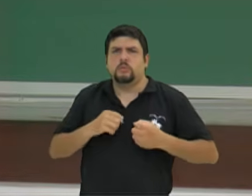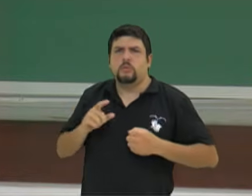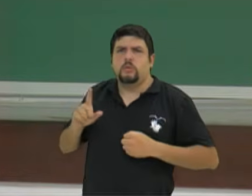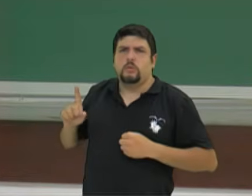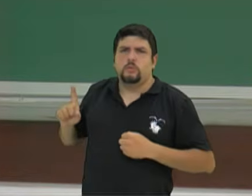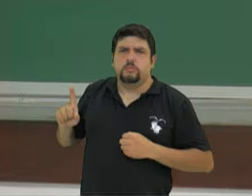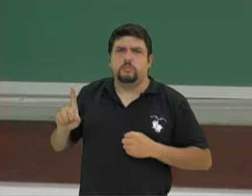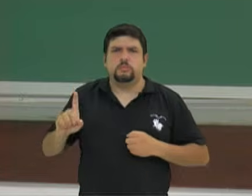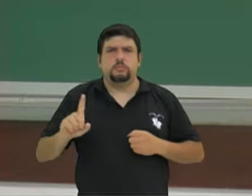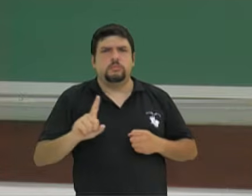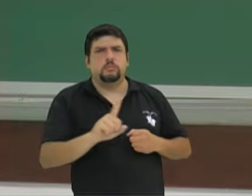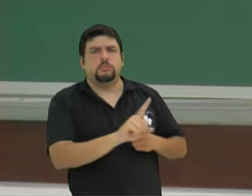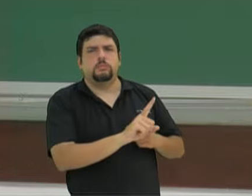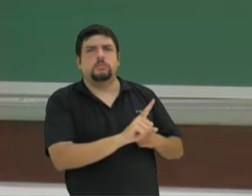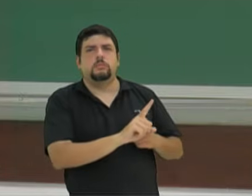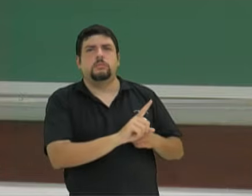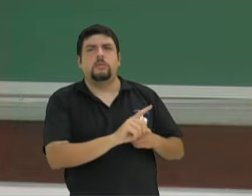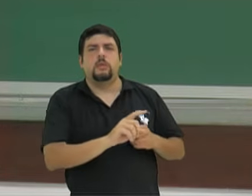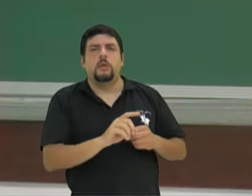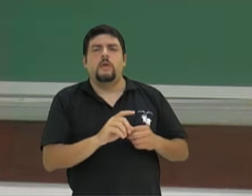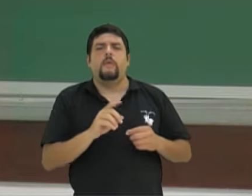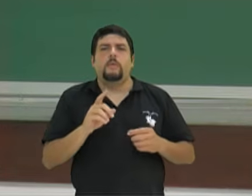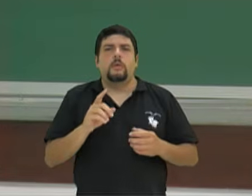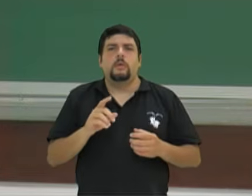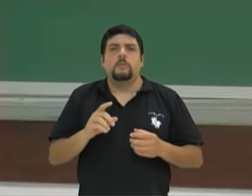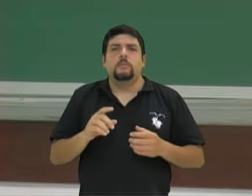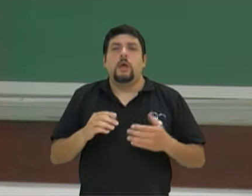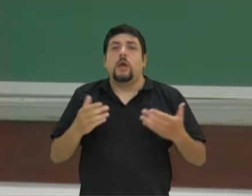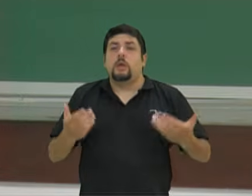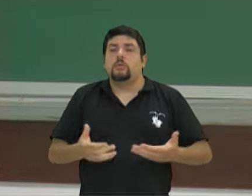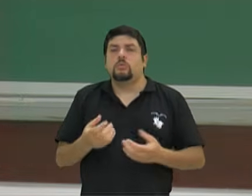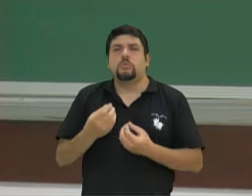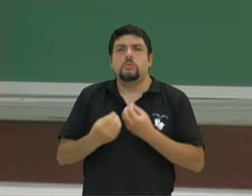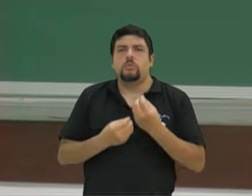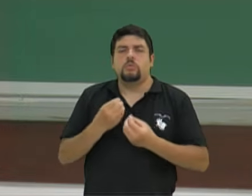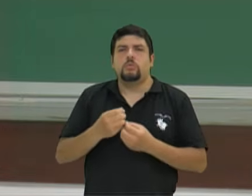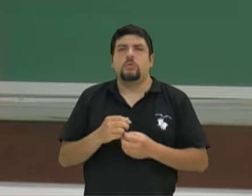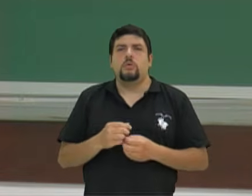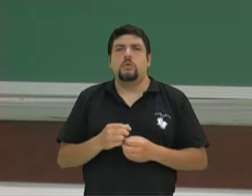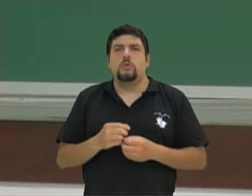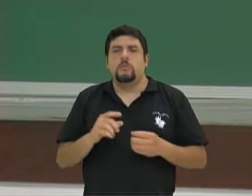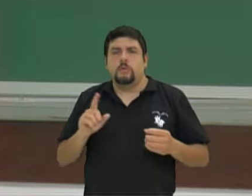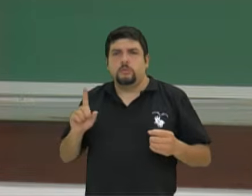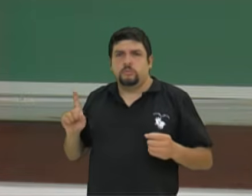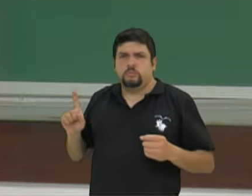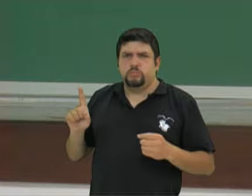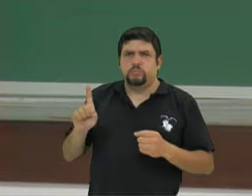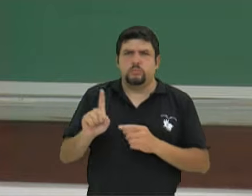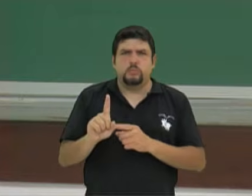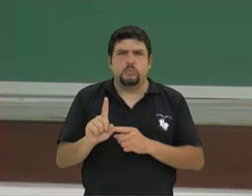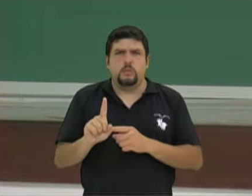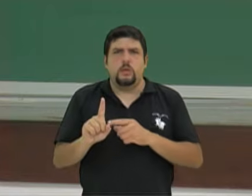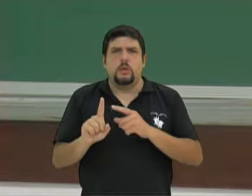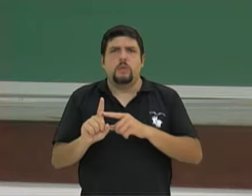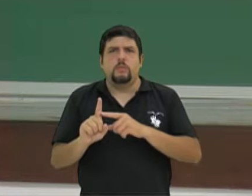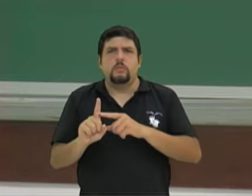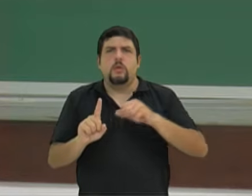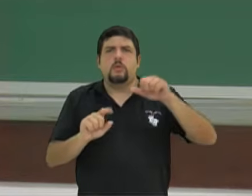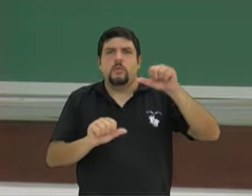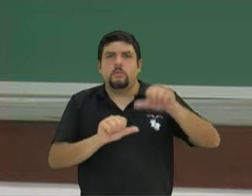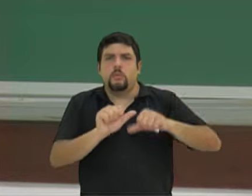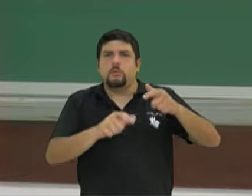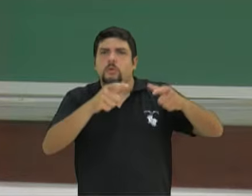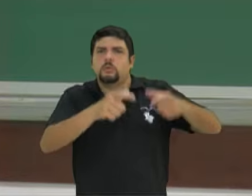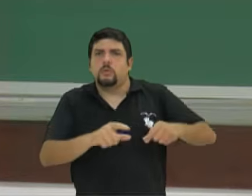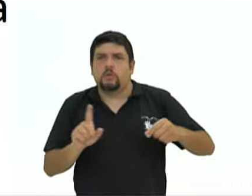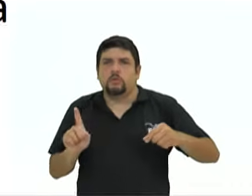cara correndo. Era uma coisa bem chata. Aqui não, aqui a gente já pega aquela cena e já coloca nos momentos diferentes ali, né?